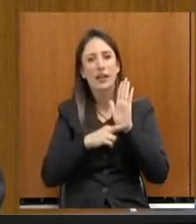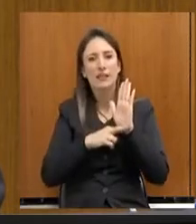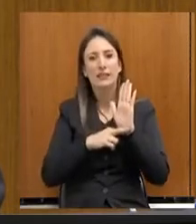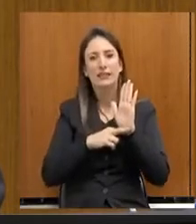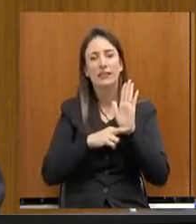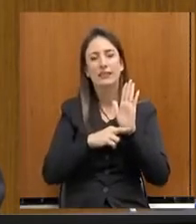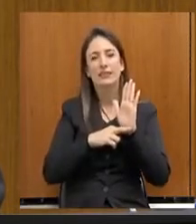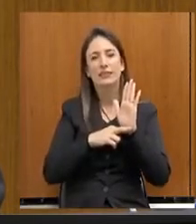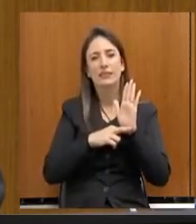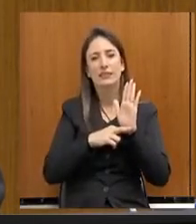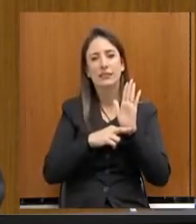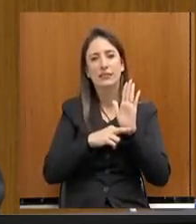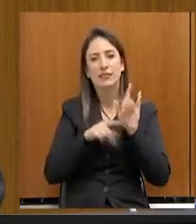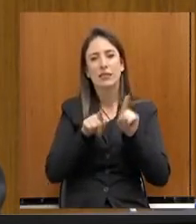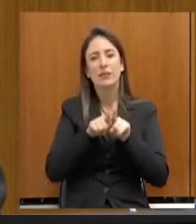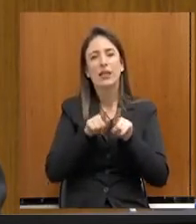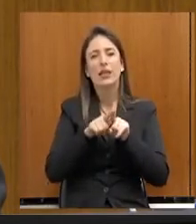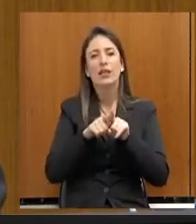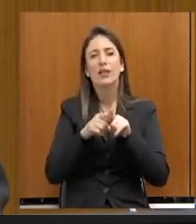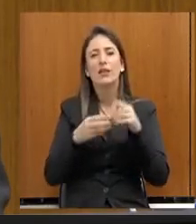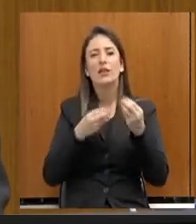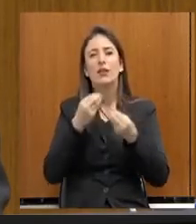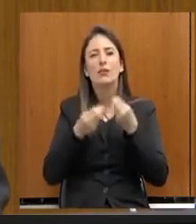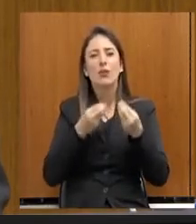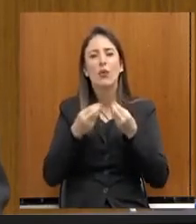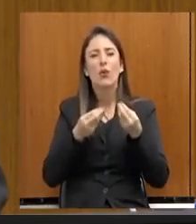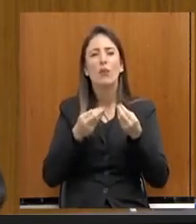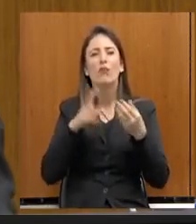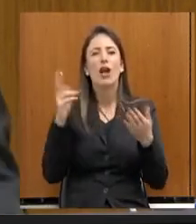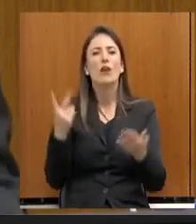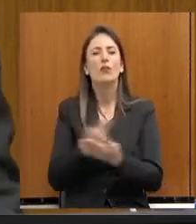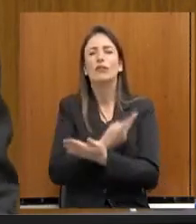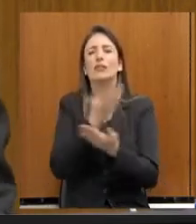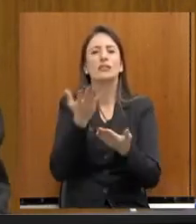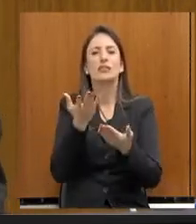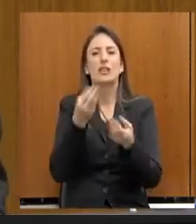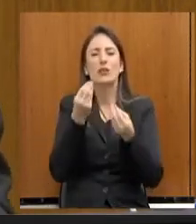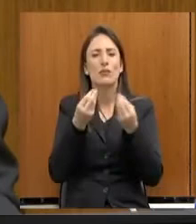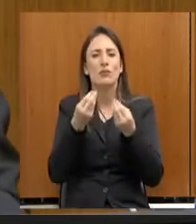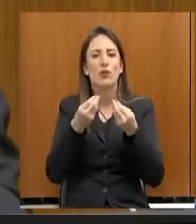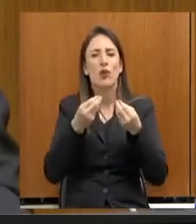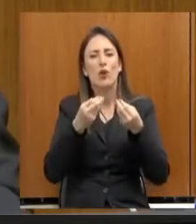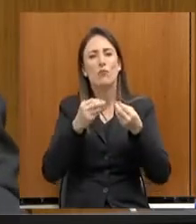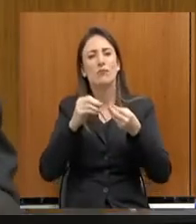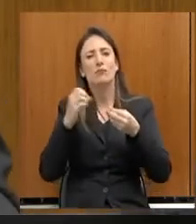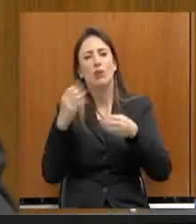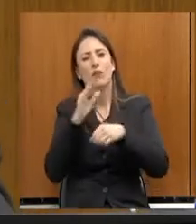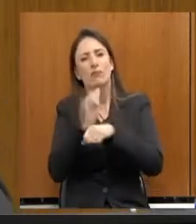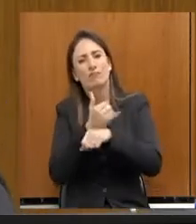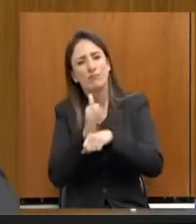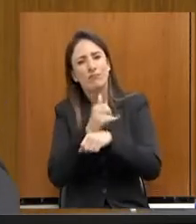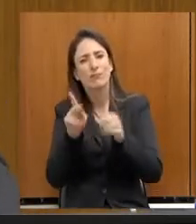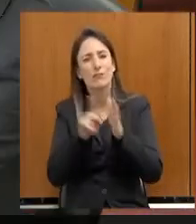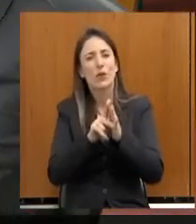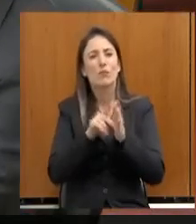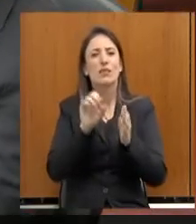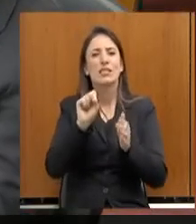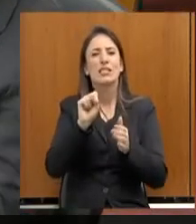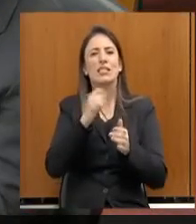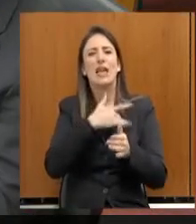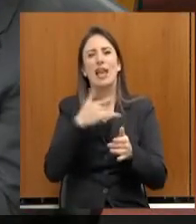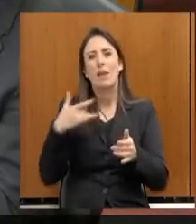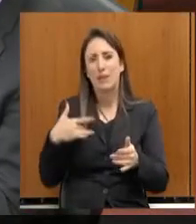formato da universalização do saneamento por favor secretária e